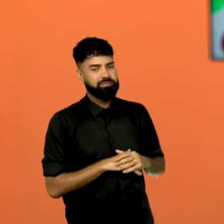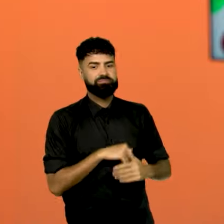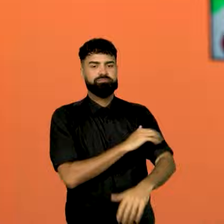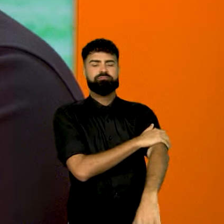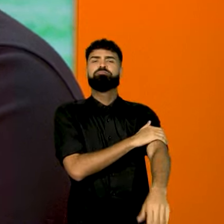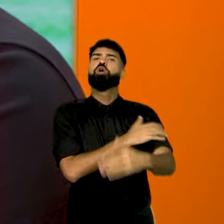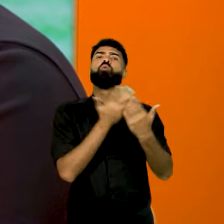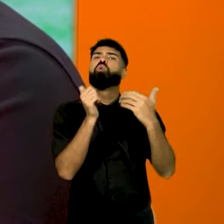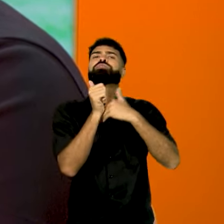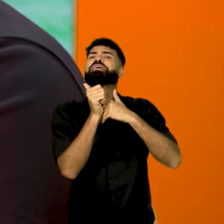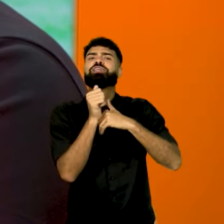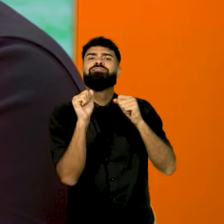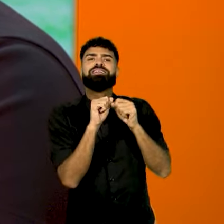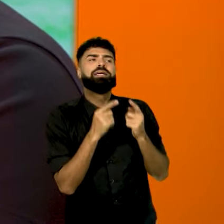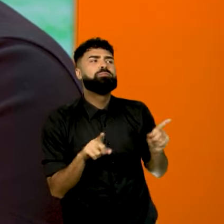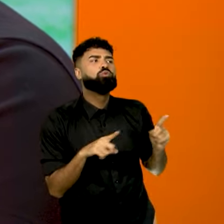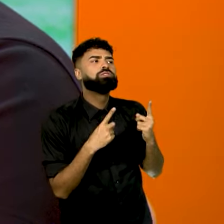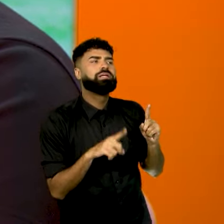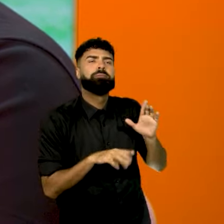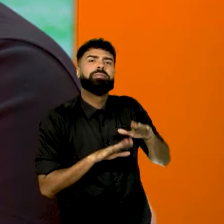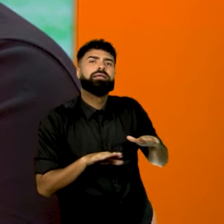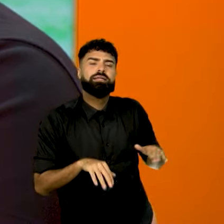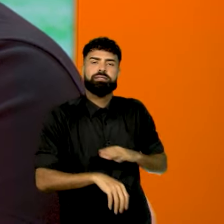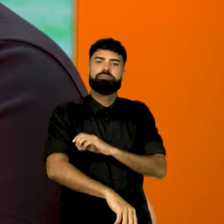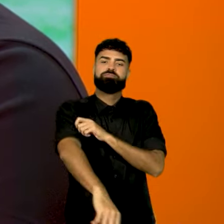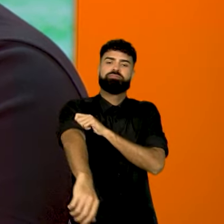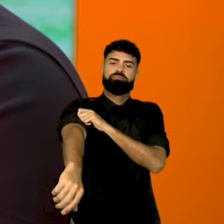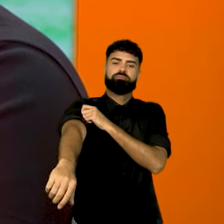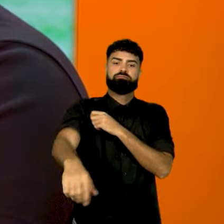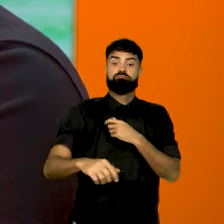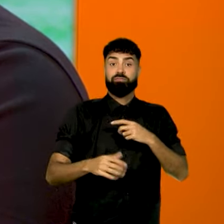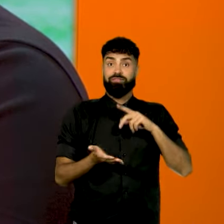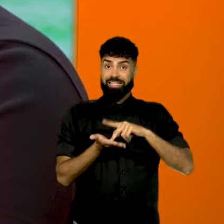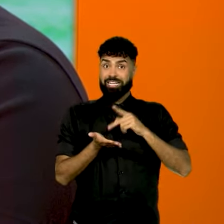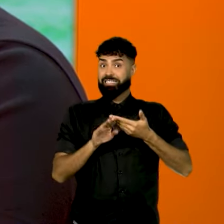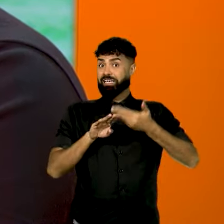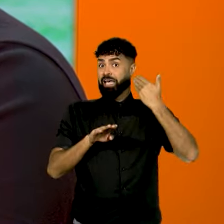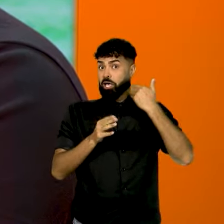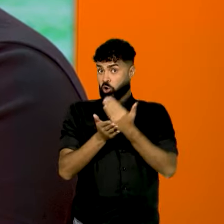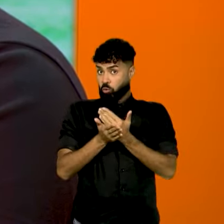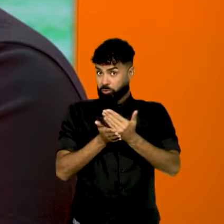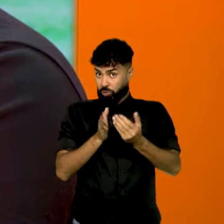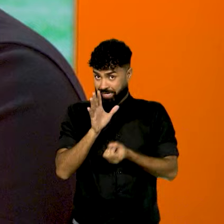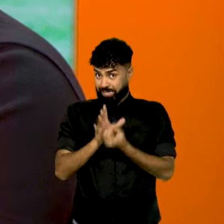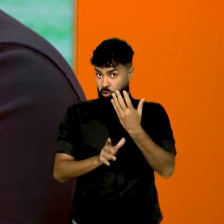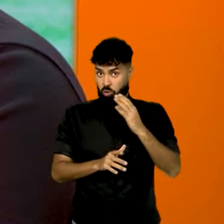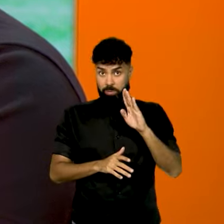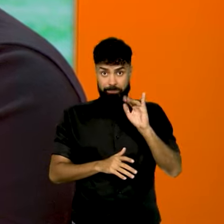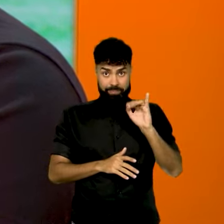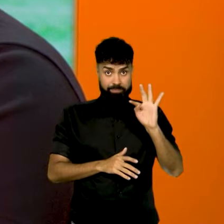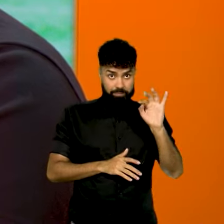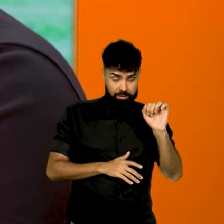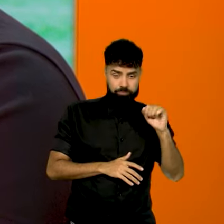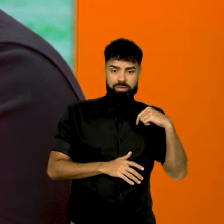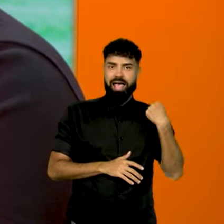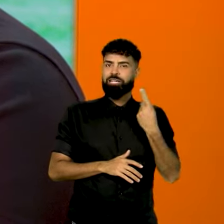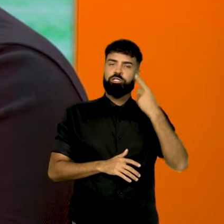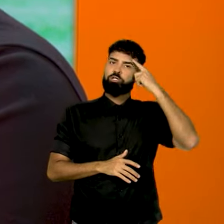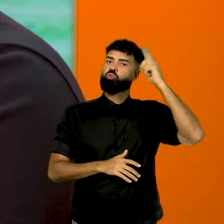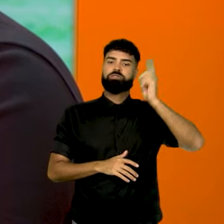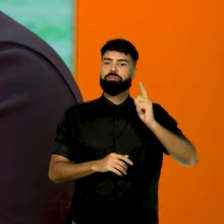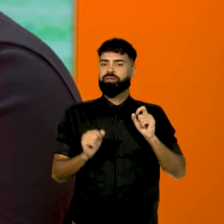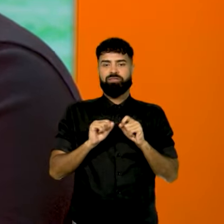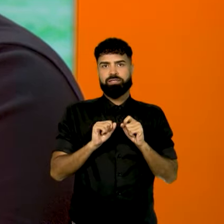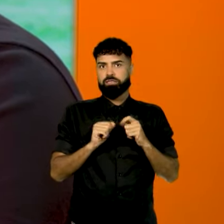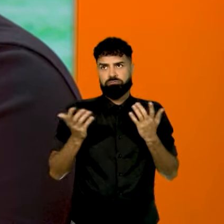para criança? Cara, quando a gente criou o Bita, a gente não sabia fazer, como eu